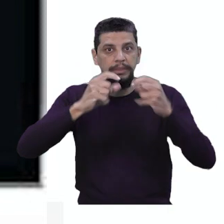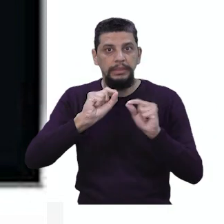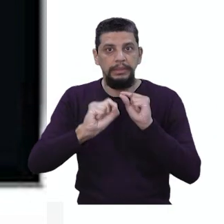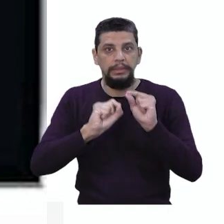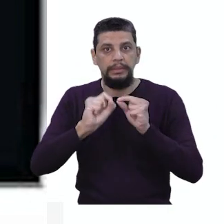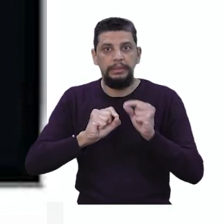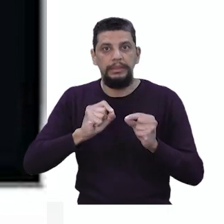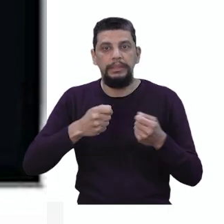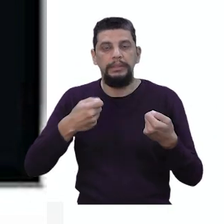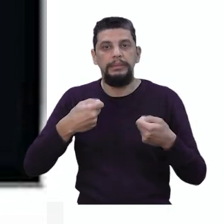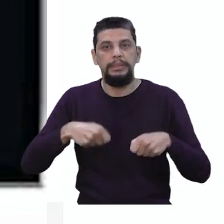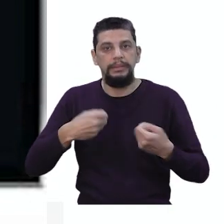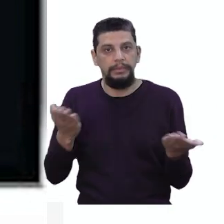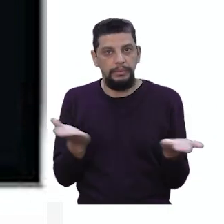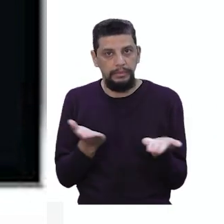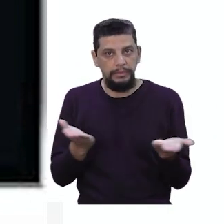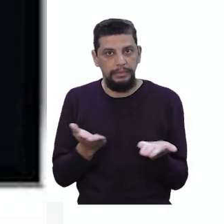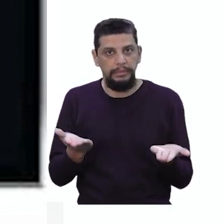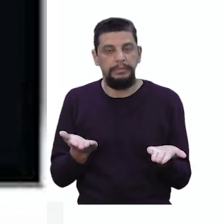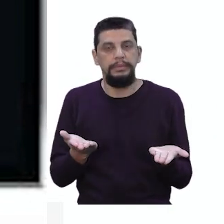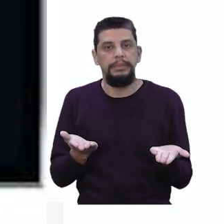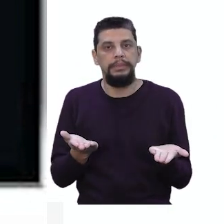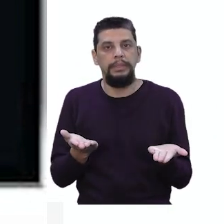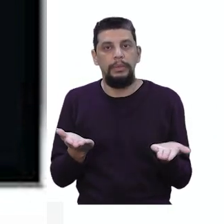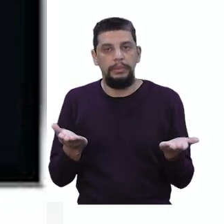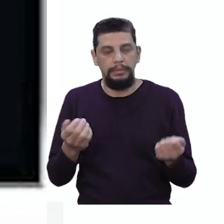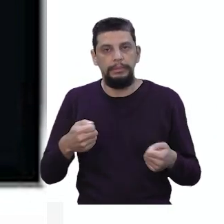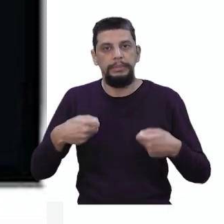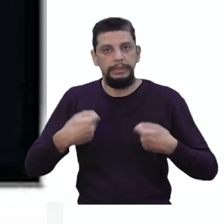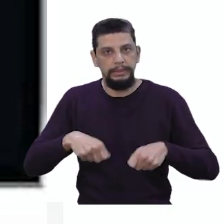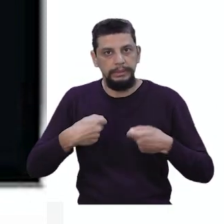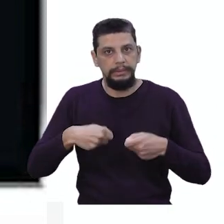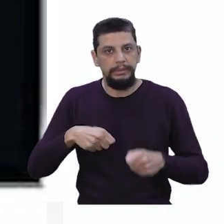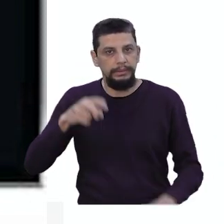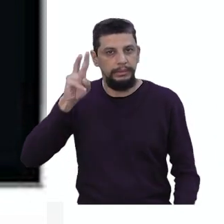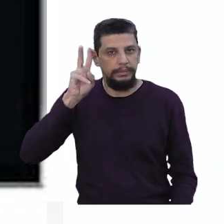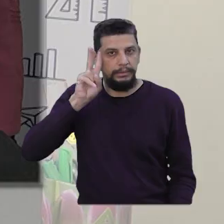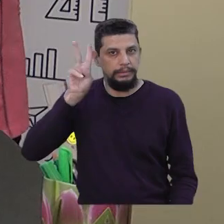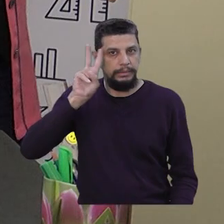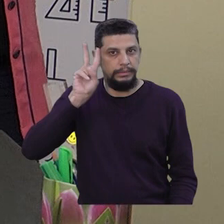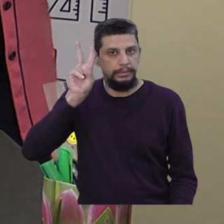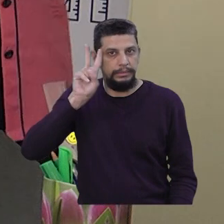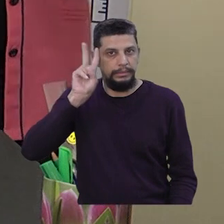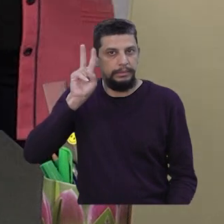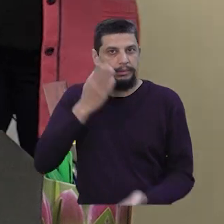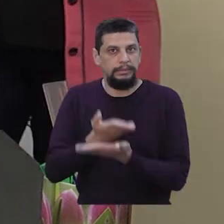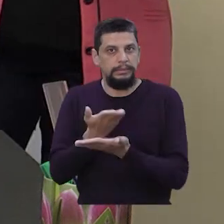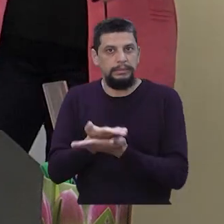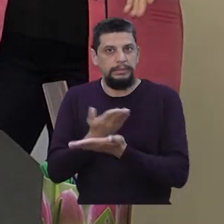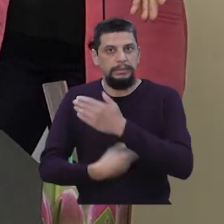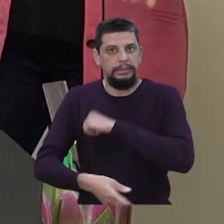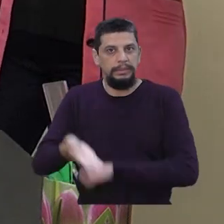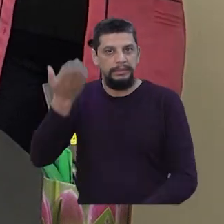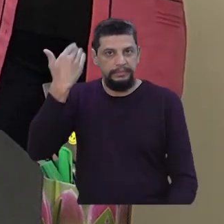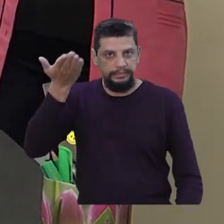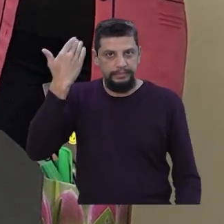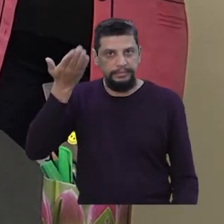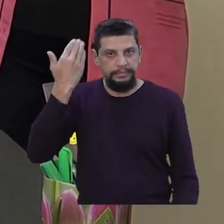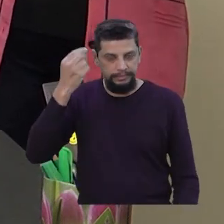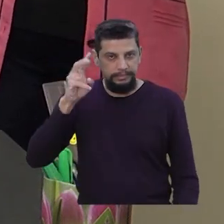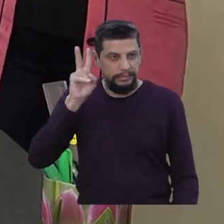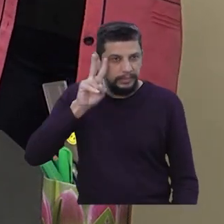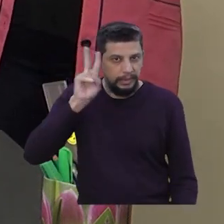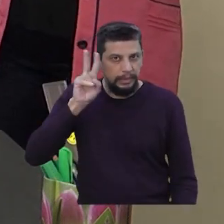contar quais são as nossas atividades da aula 15. Então, hoje nós vamos recordar a aula anterior, né? A nossa